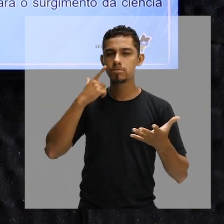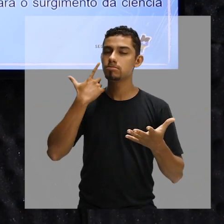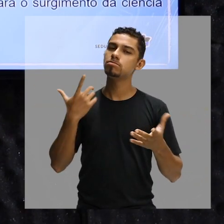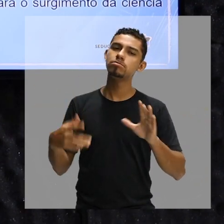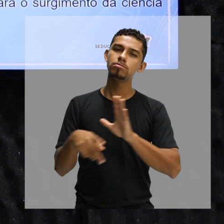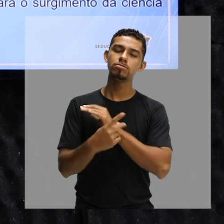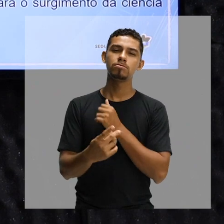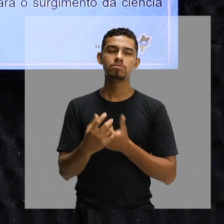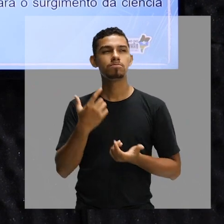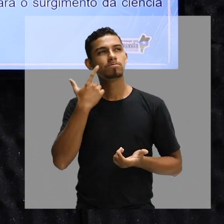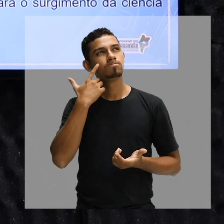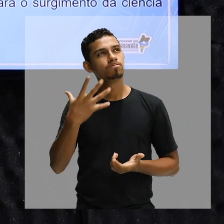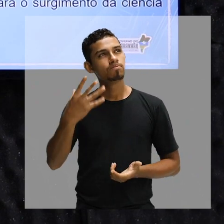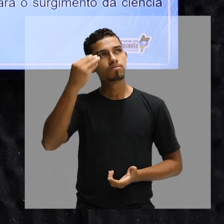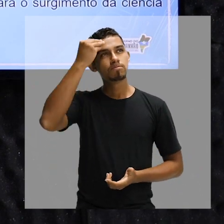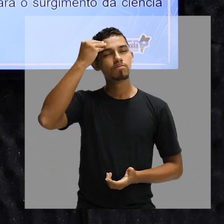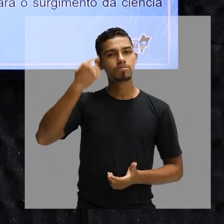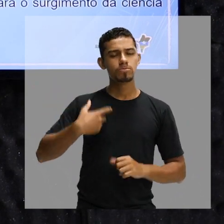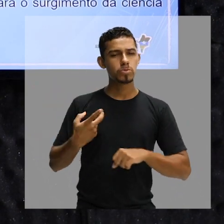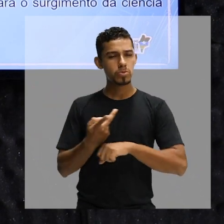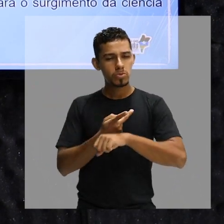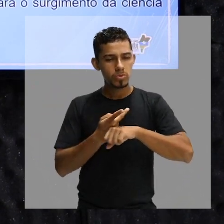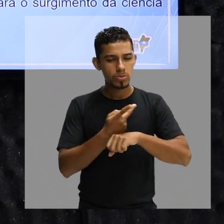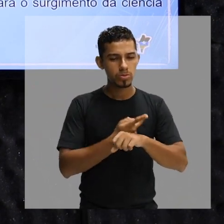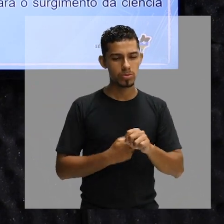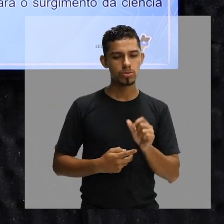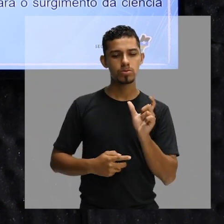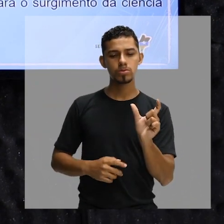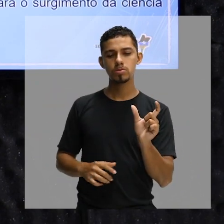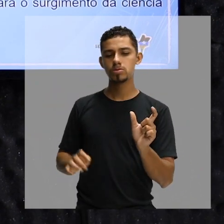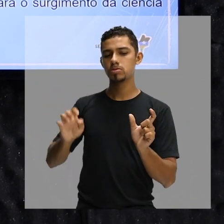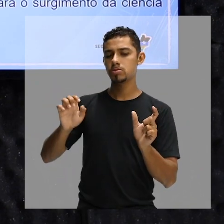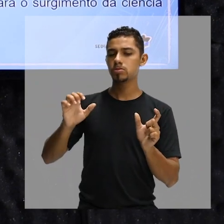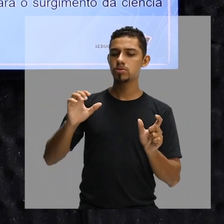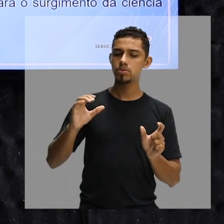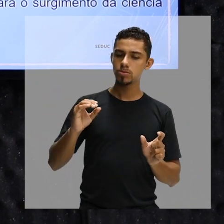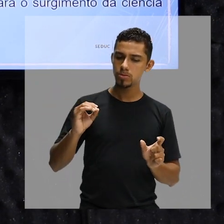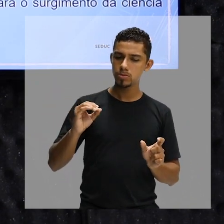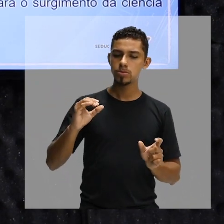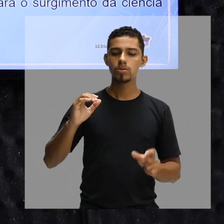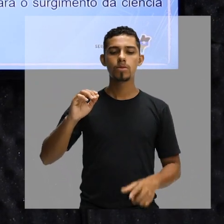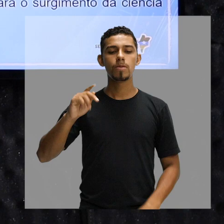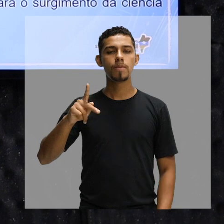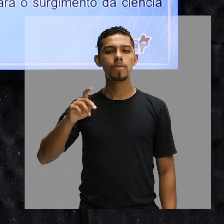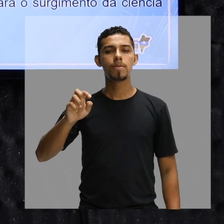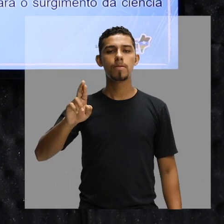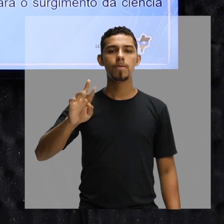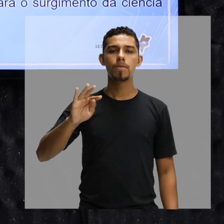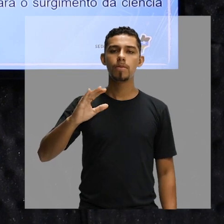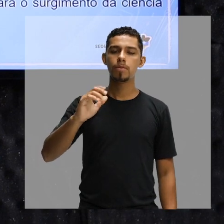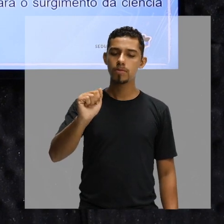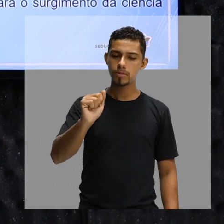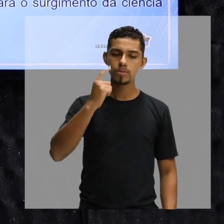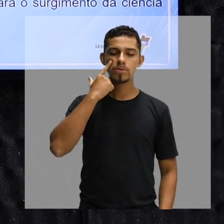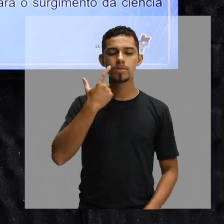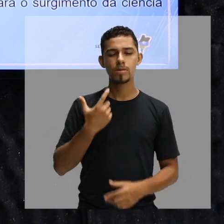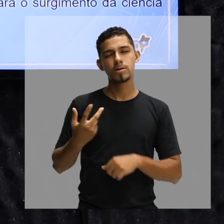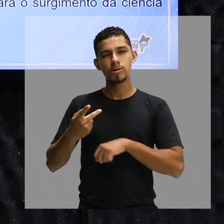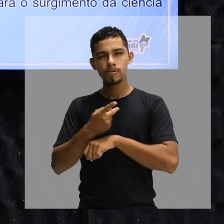vai comprar. Galileu vai buscar em Copérnico. Em Copérnico, nós temos uma mudança drástica a partir